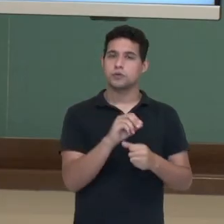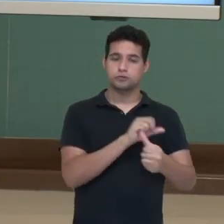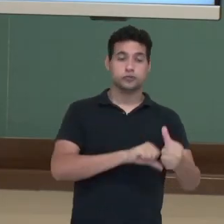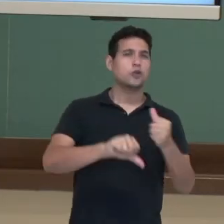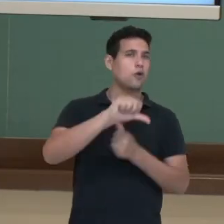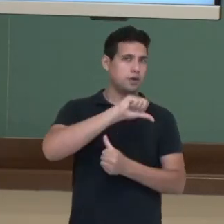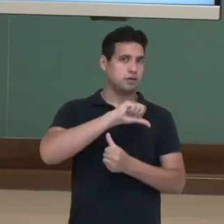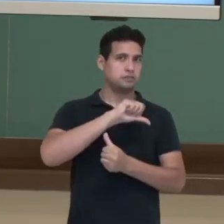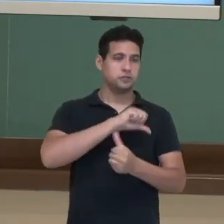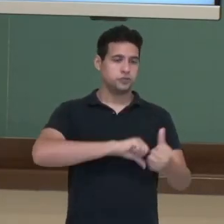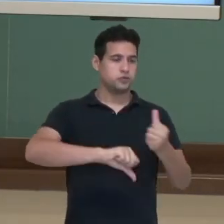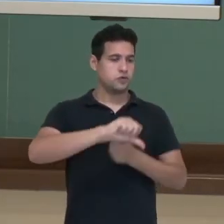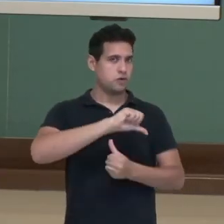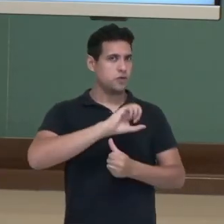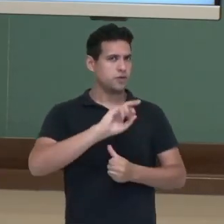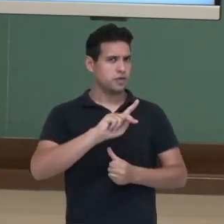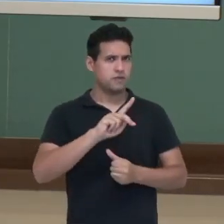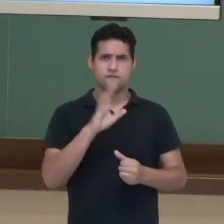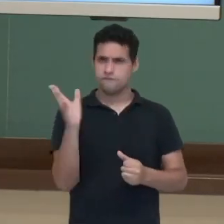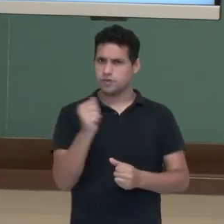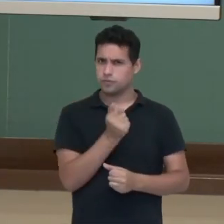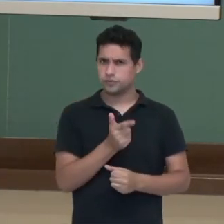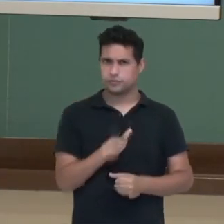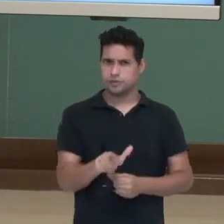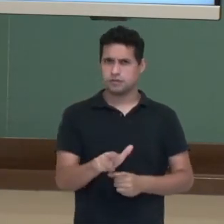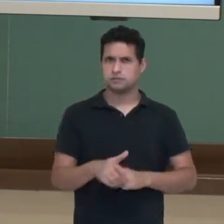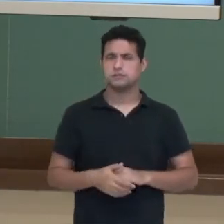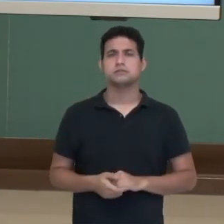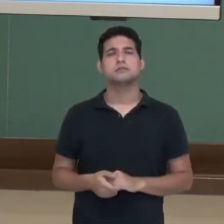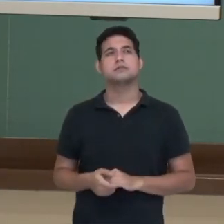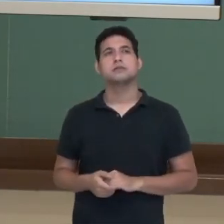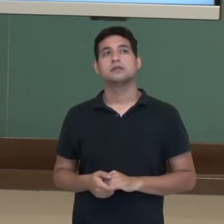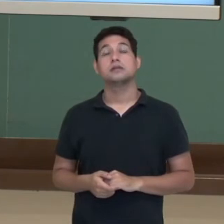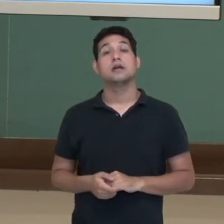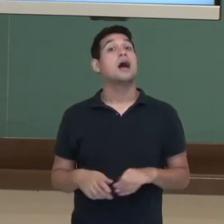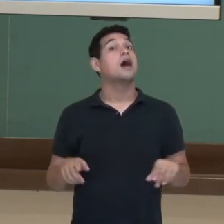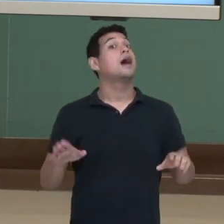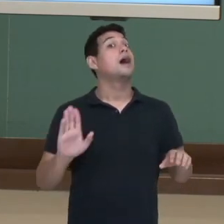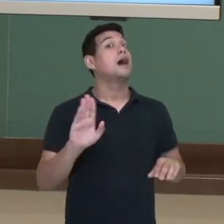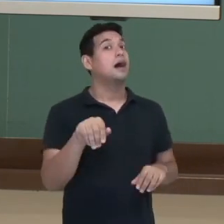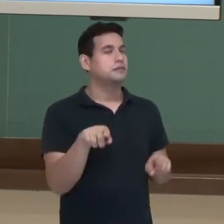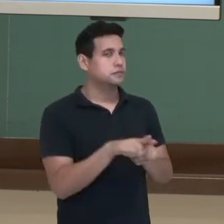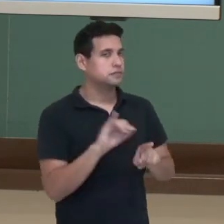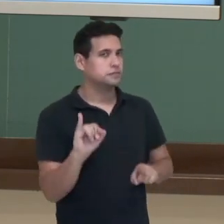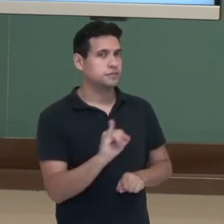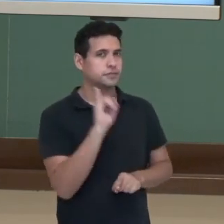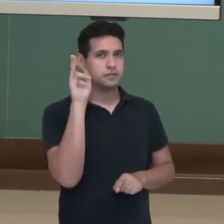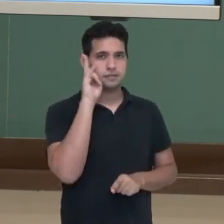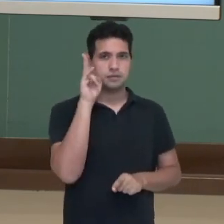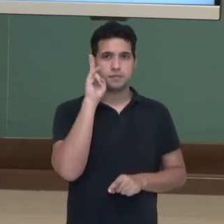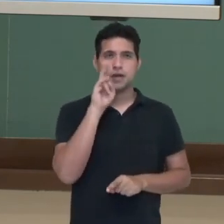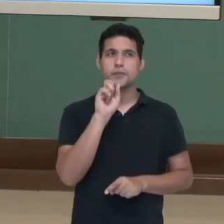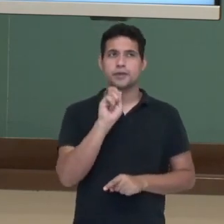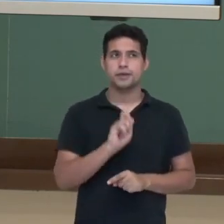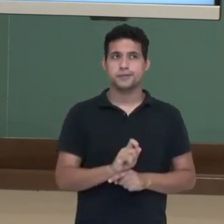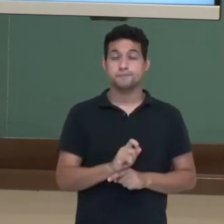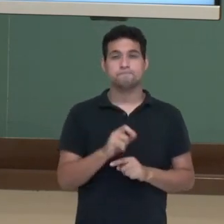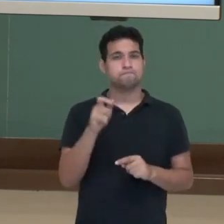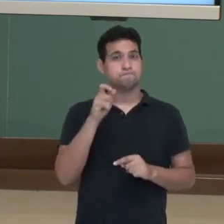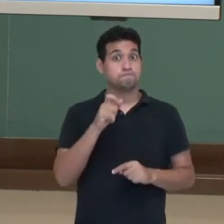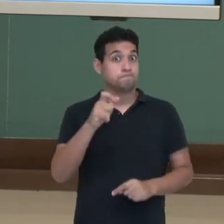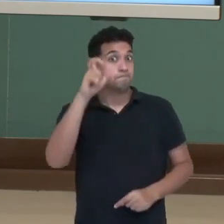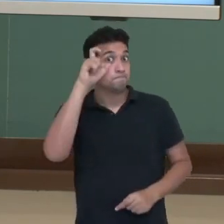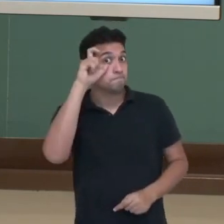tá? Ok? Vamos a seguir? E lembrando, ojo grande,